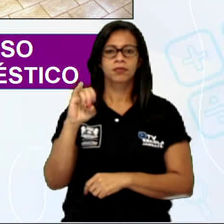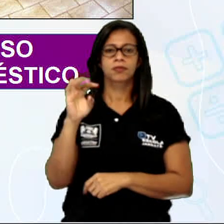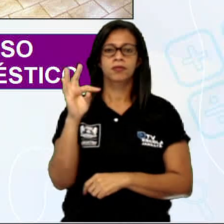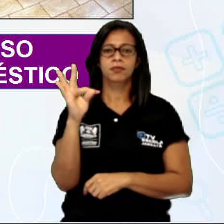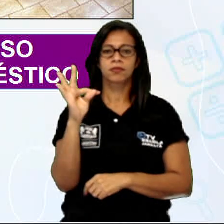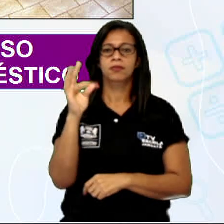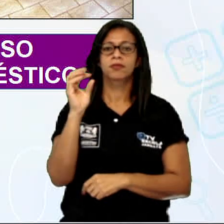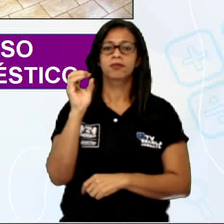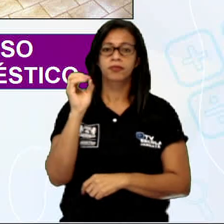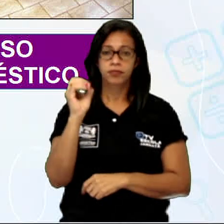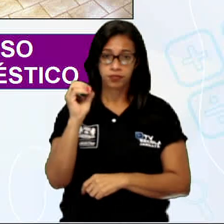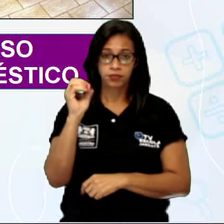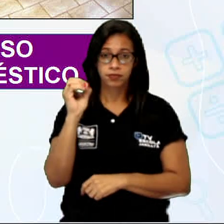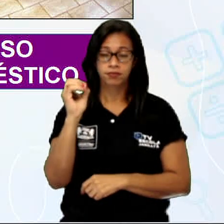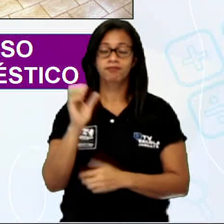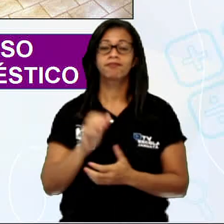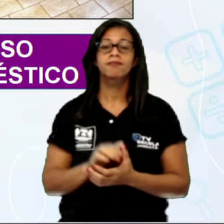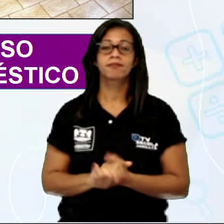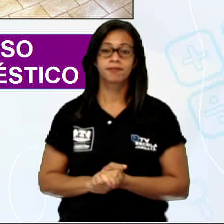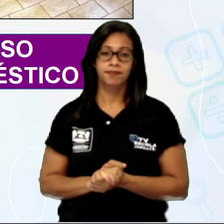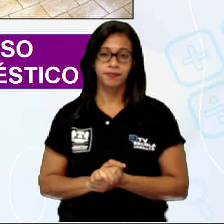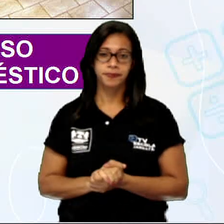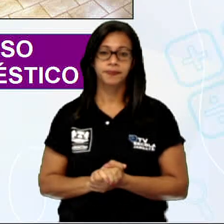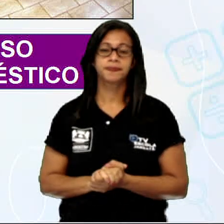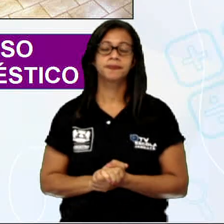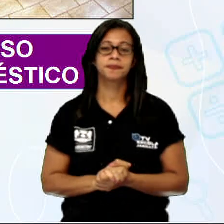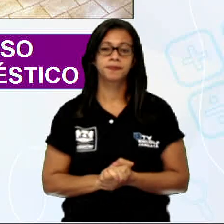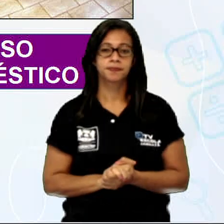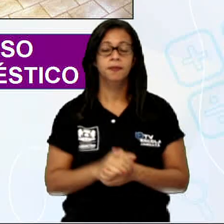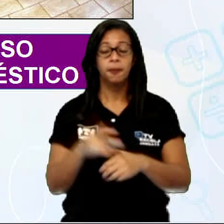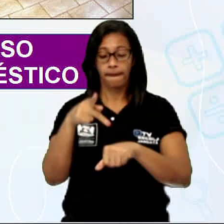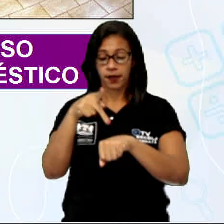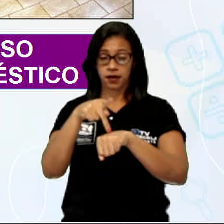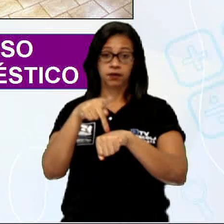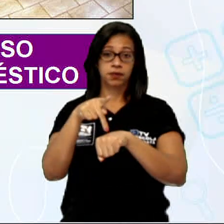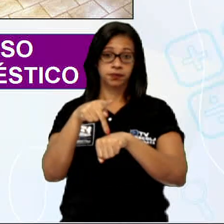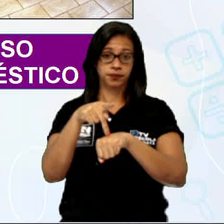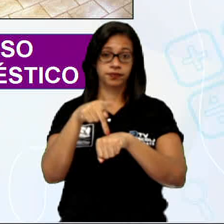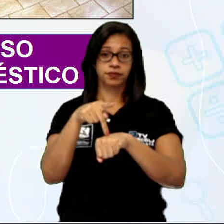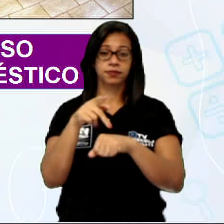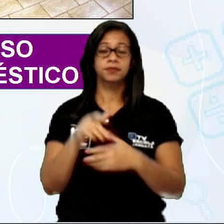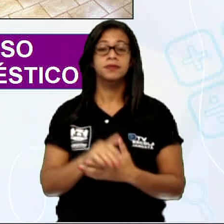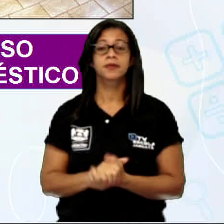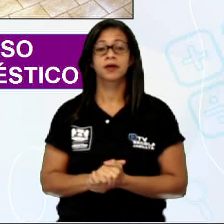granito. O granito é uma rocha